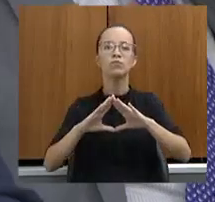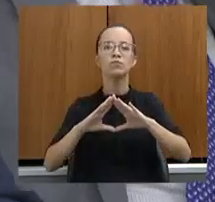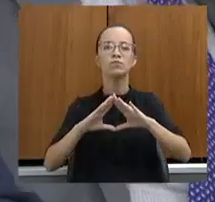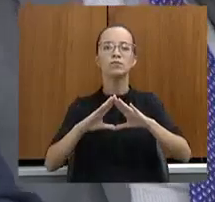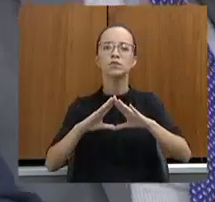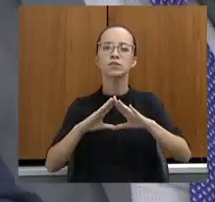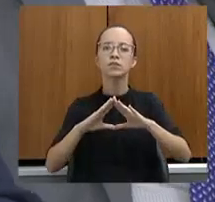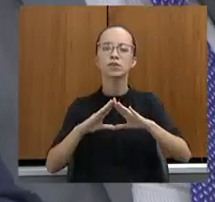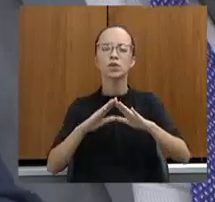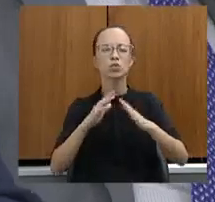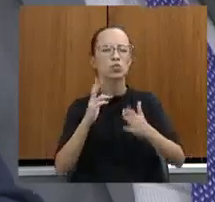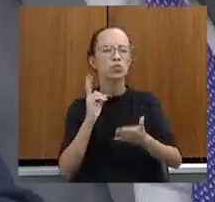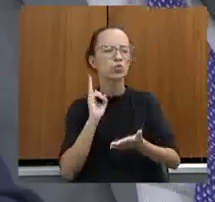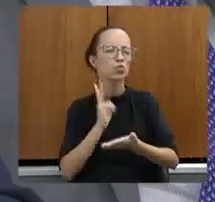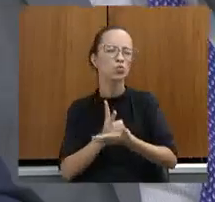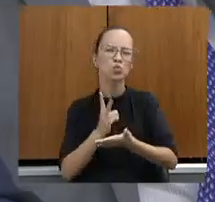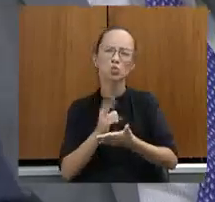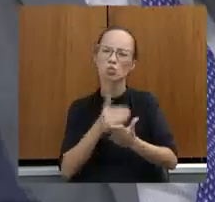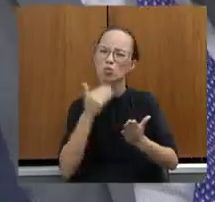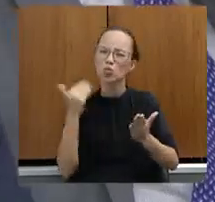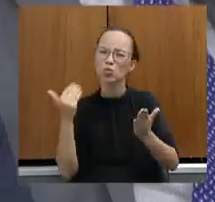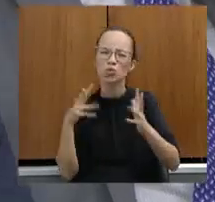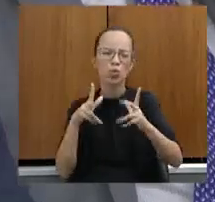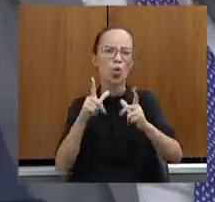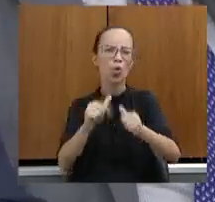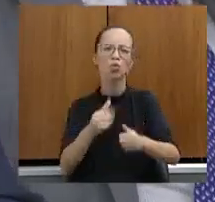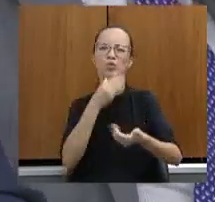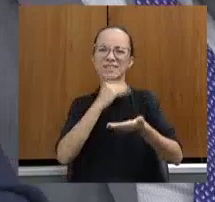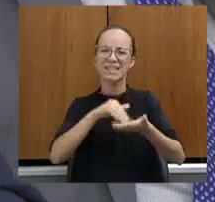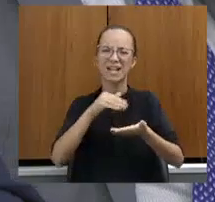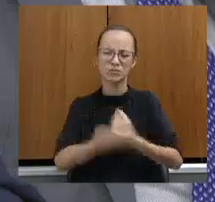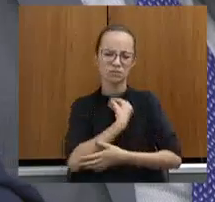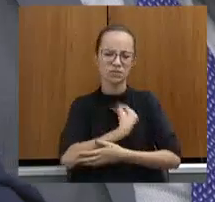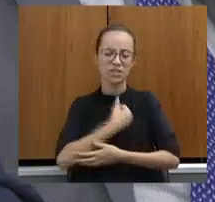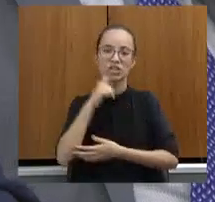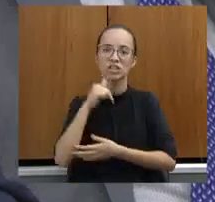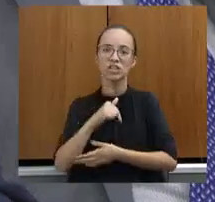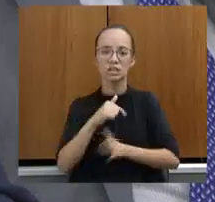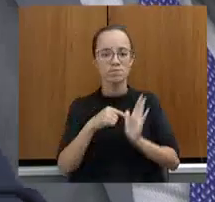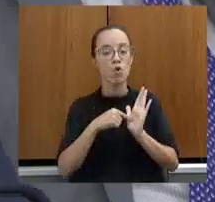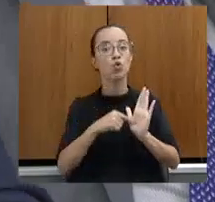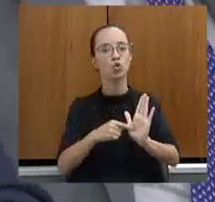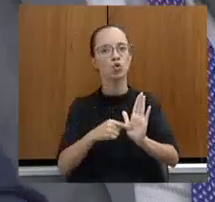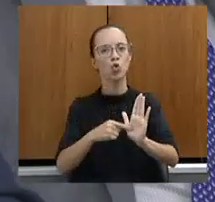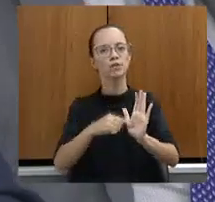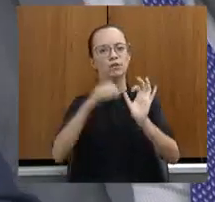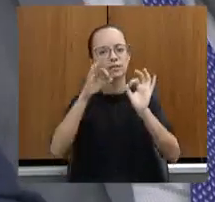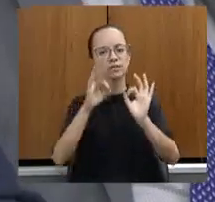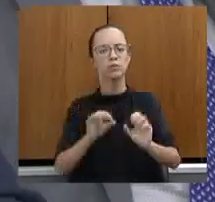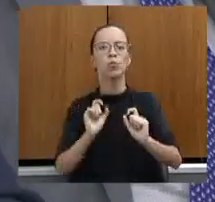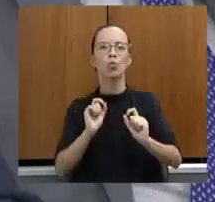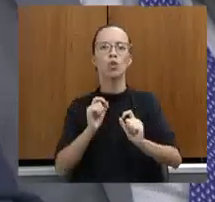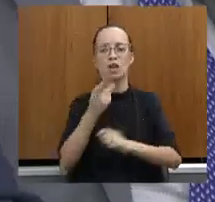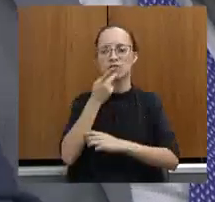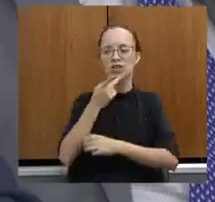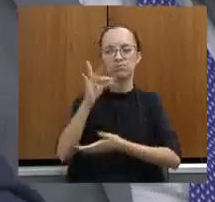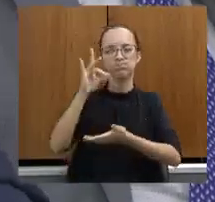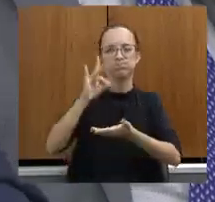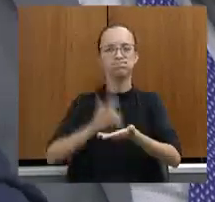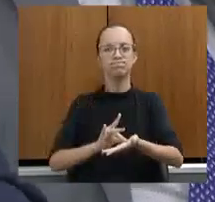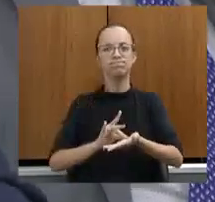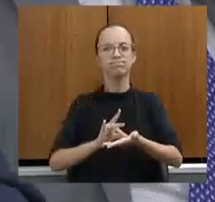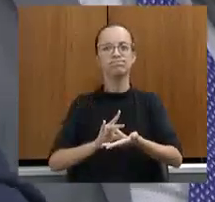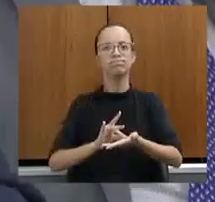todos secretários e secretários que puderam passar aqui trouxeram acima de tudo a palavra séria verdadeira